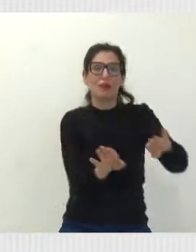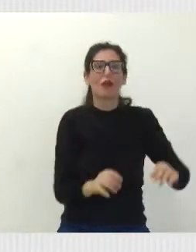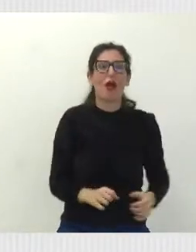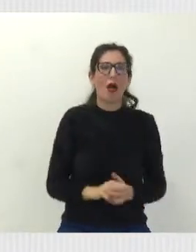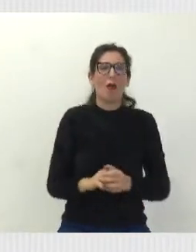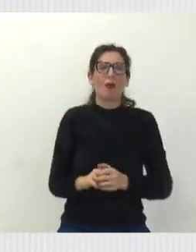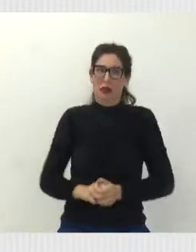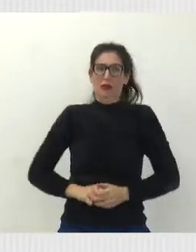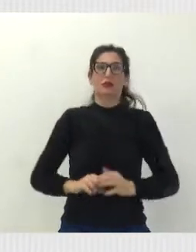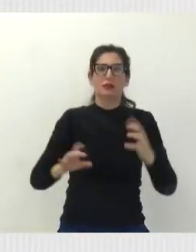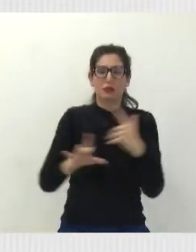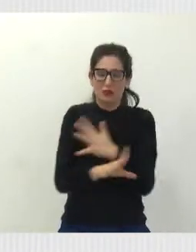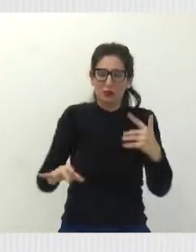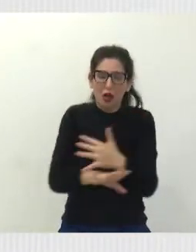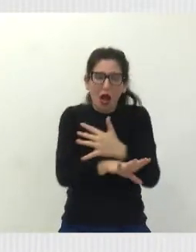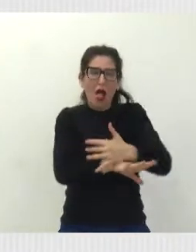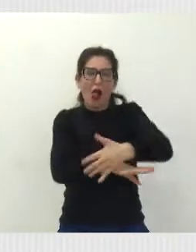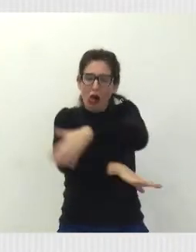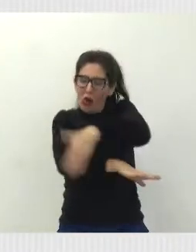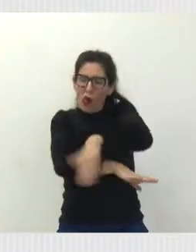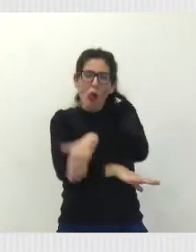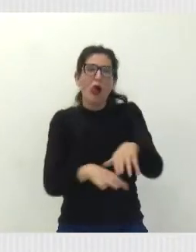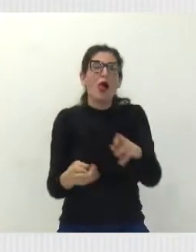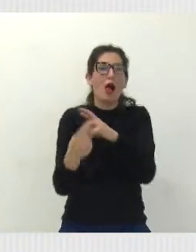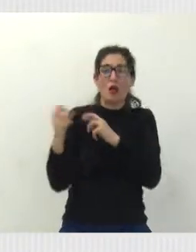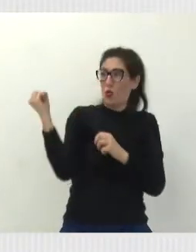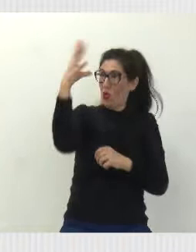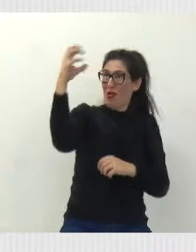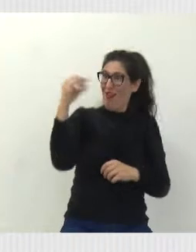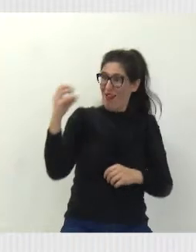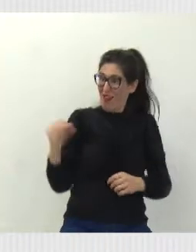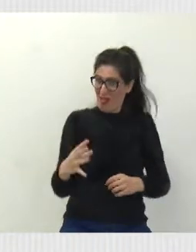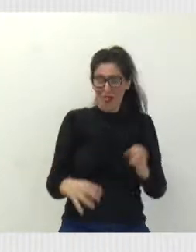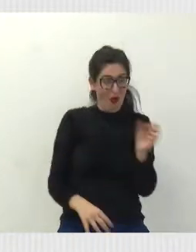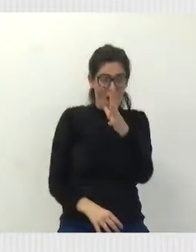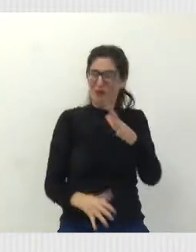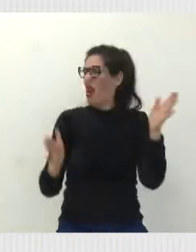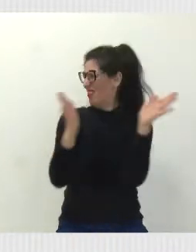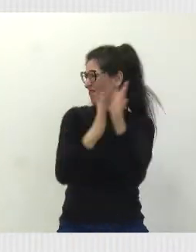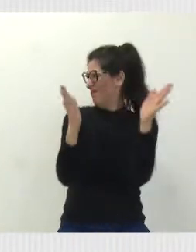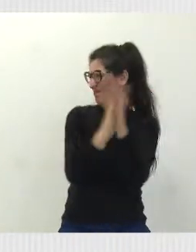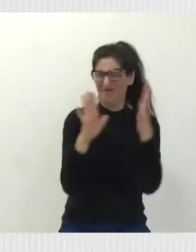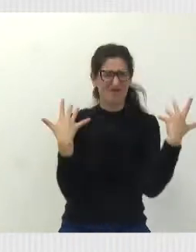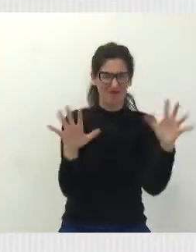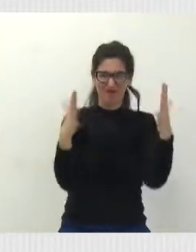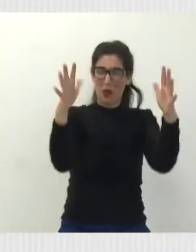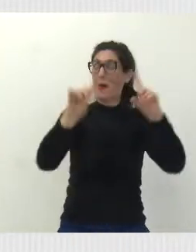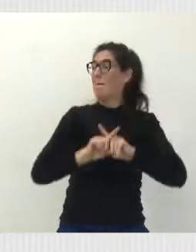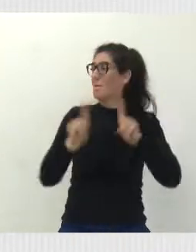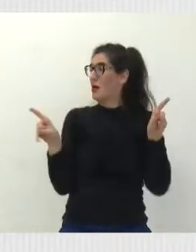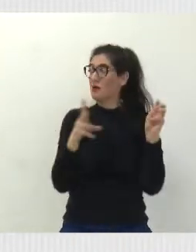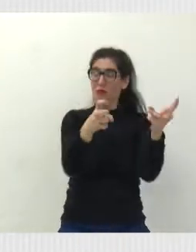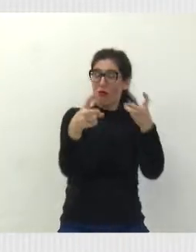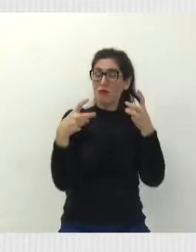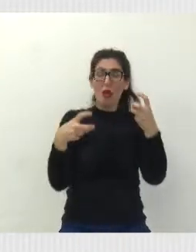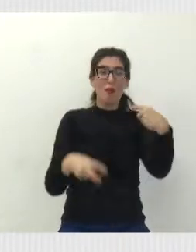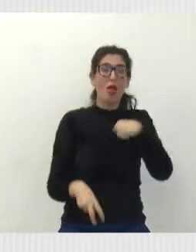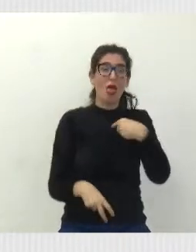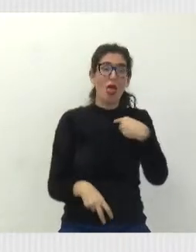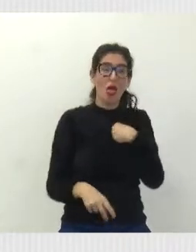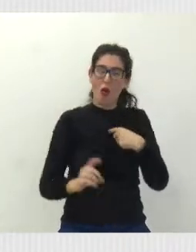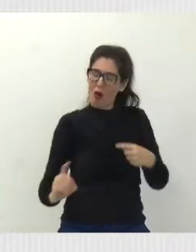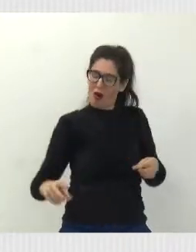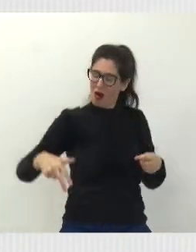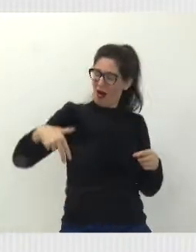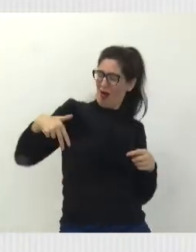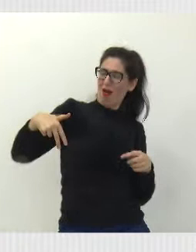instalou os novos semáforos, e aí a gente quer dar os parabéns, né? Bacana. Mas observem que eu estou ali, e por favor,